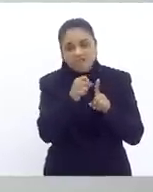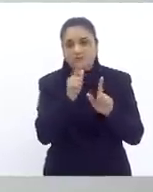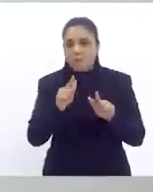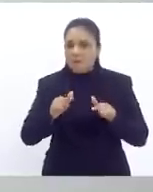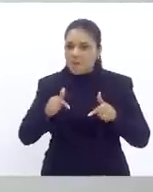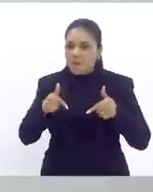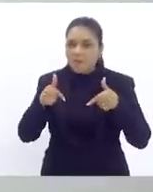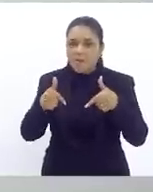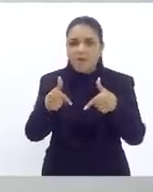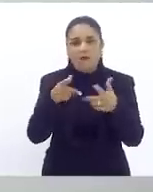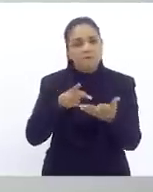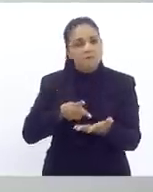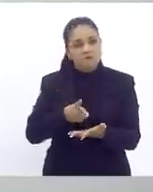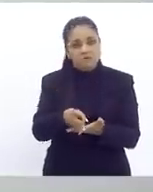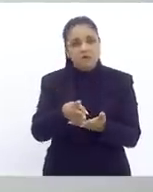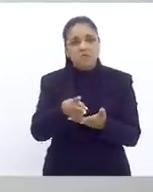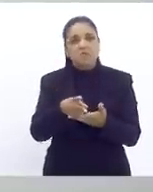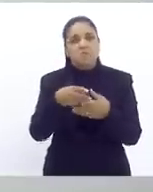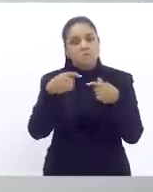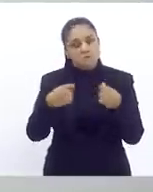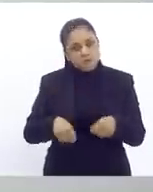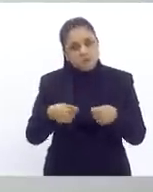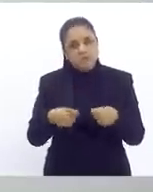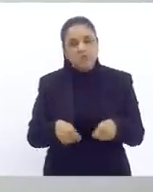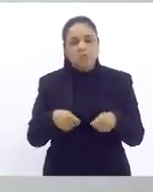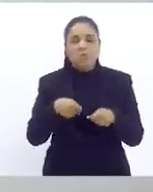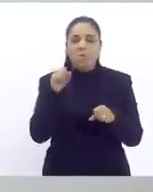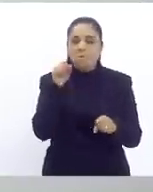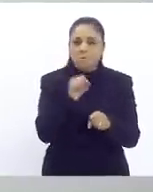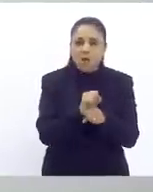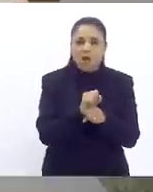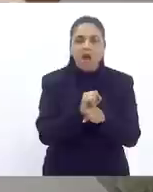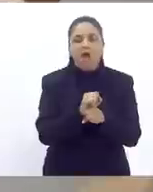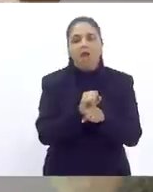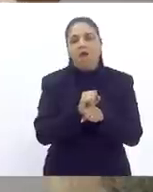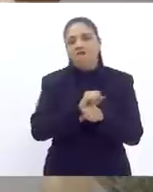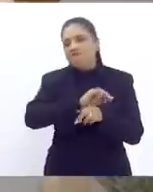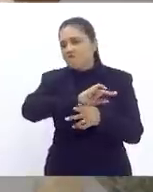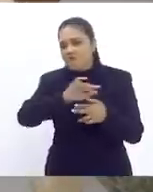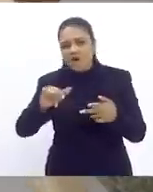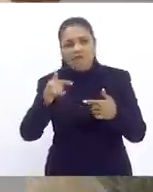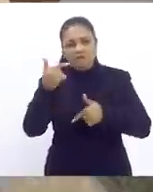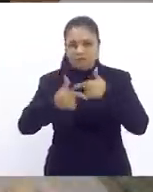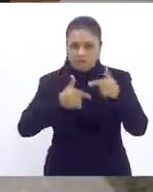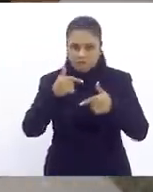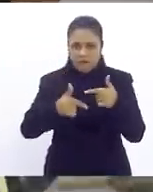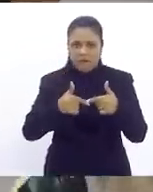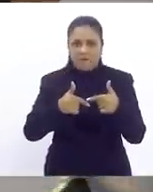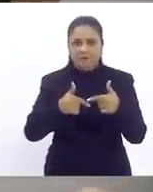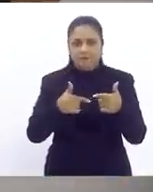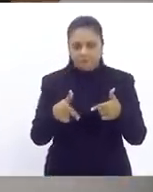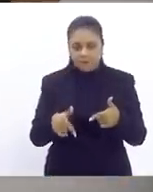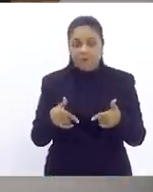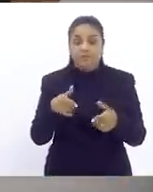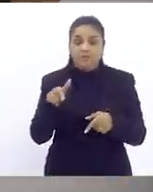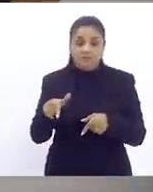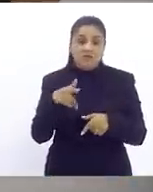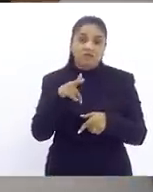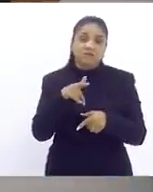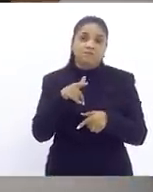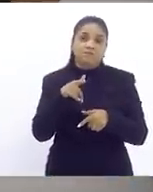momento em que a gente precisou desacelerar muitas atividades para salvar vidas Deputado Flávio quero só contribuir